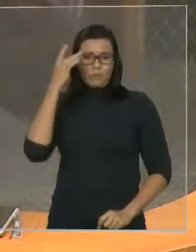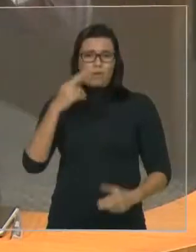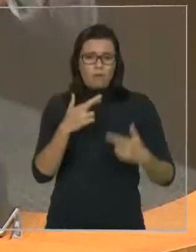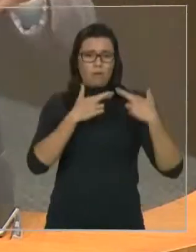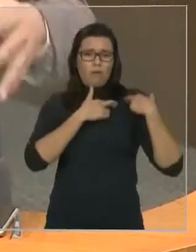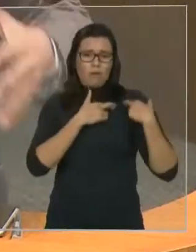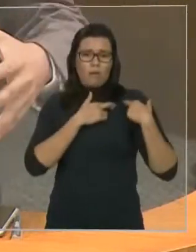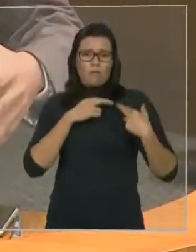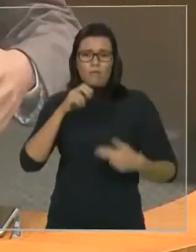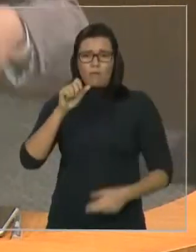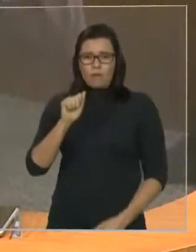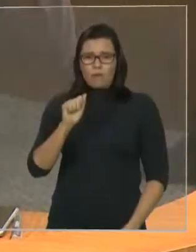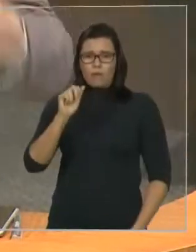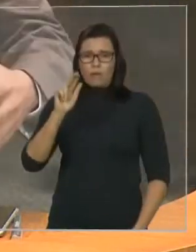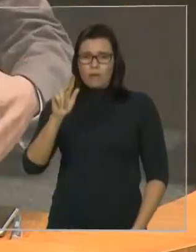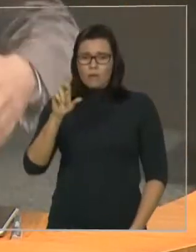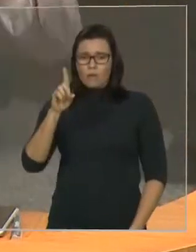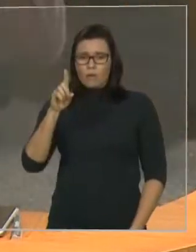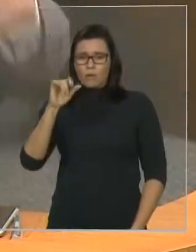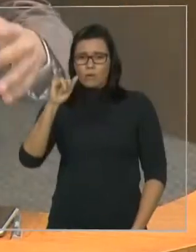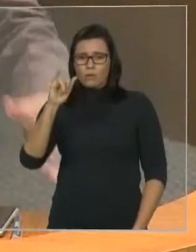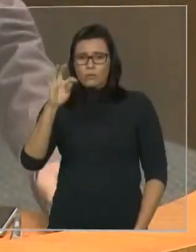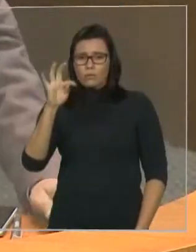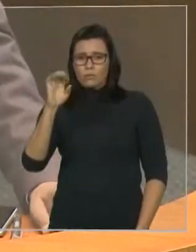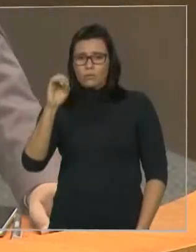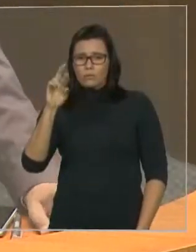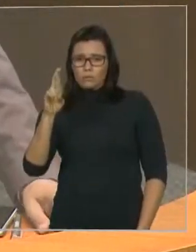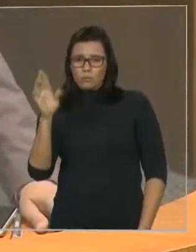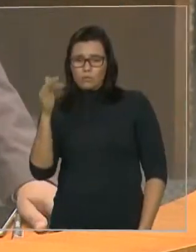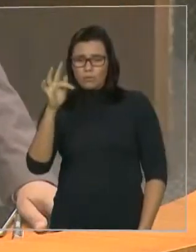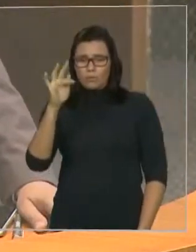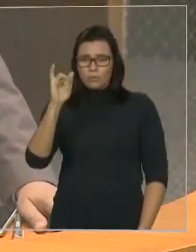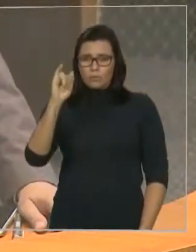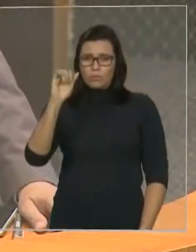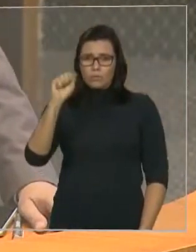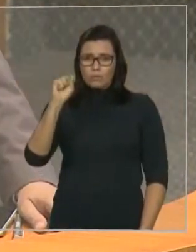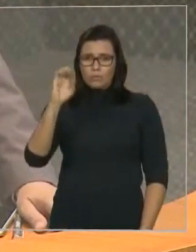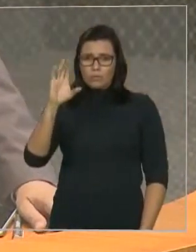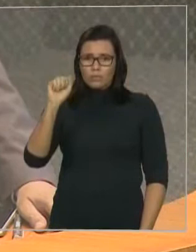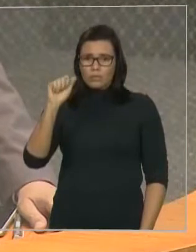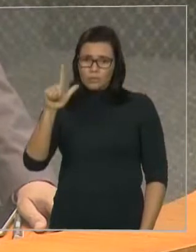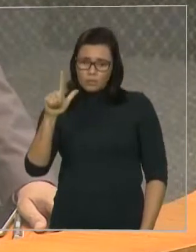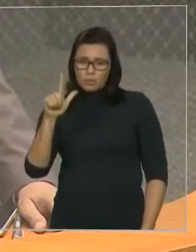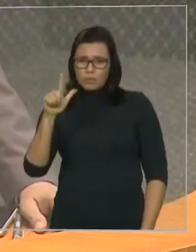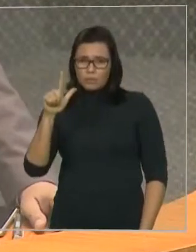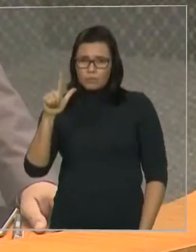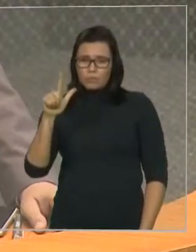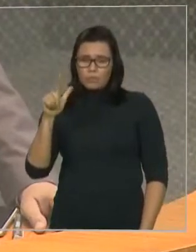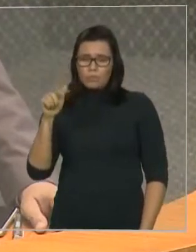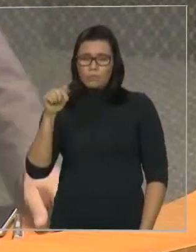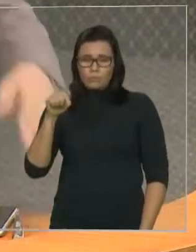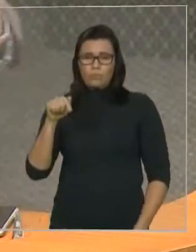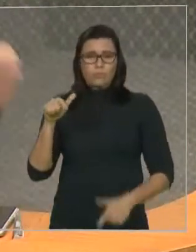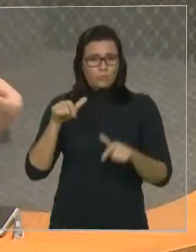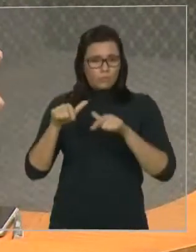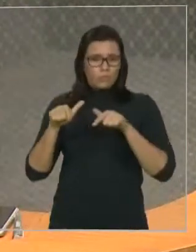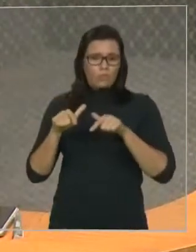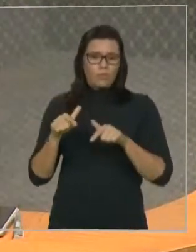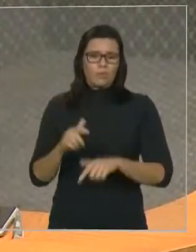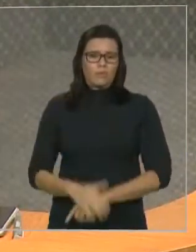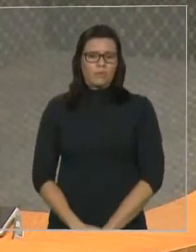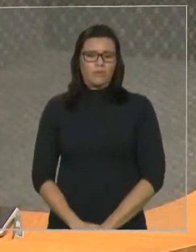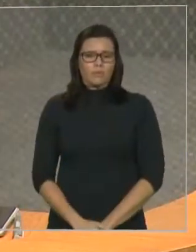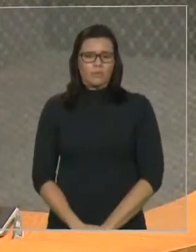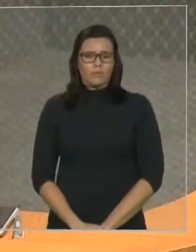membro concursado de carreira do Ministério do Trabalho, ele não tem mais boa-fé. Agora precisa